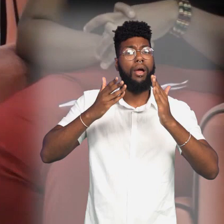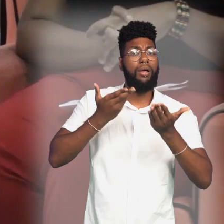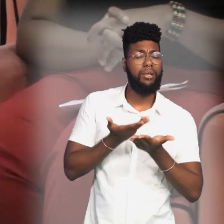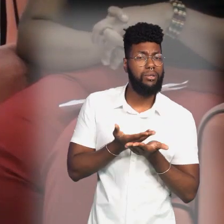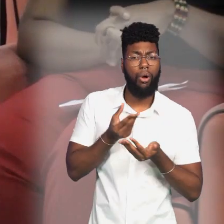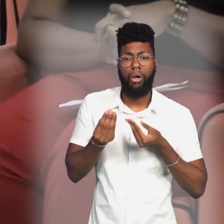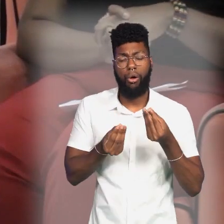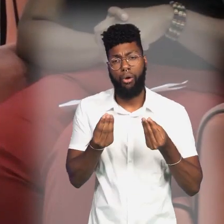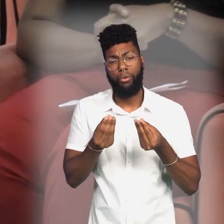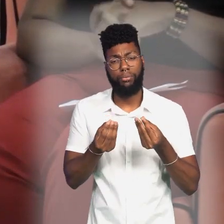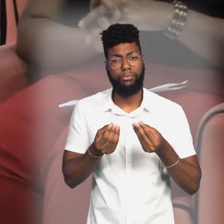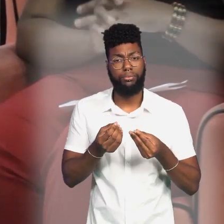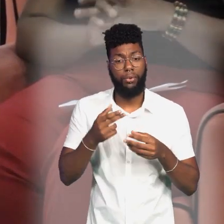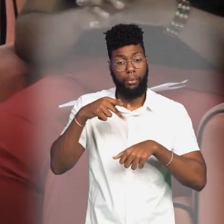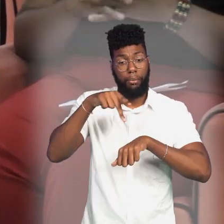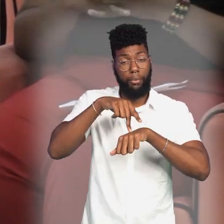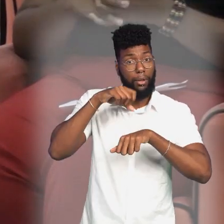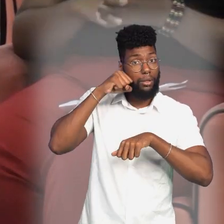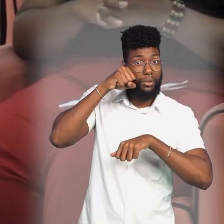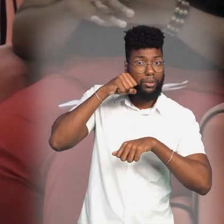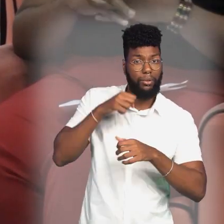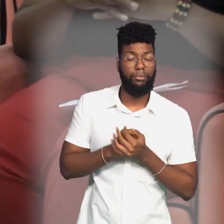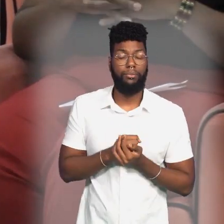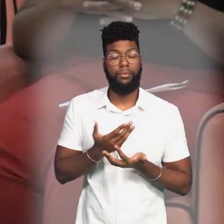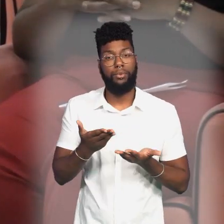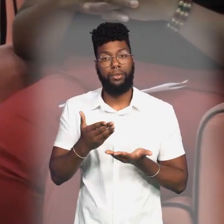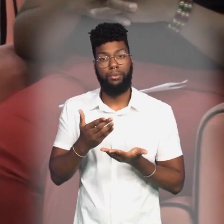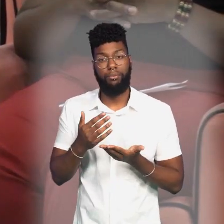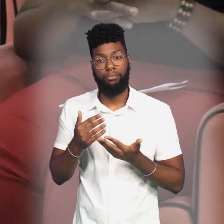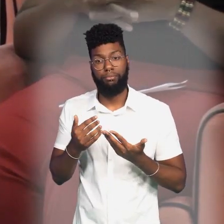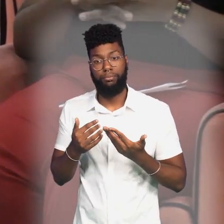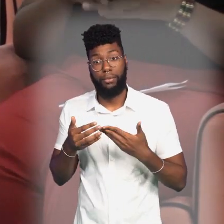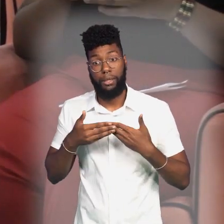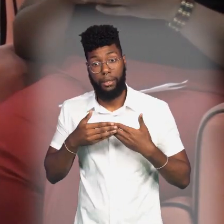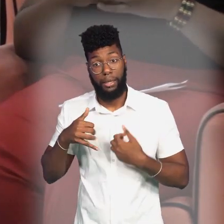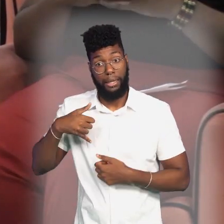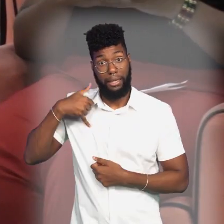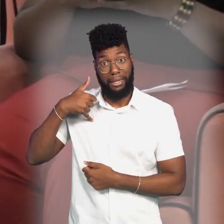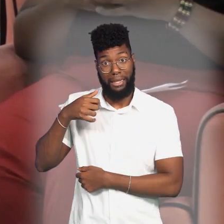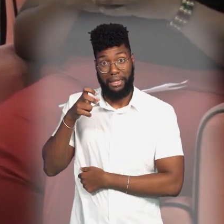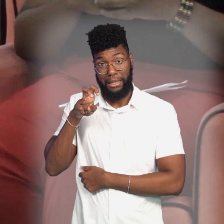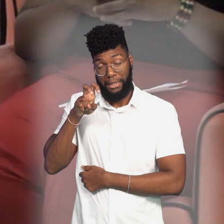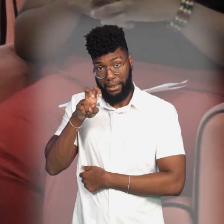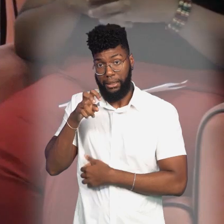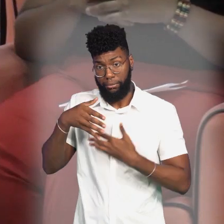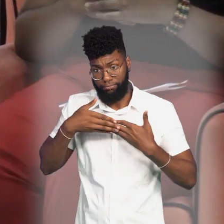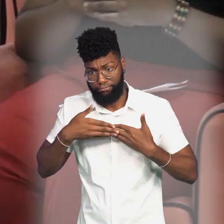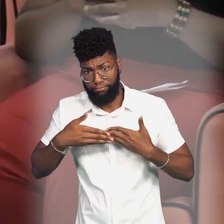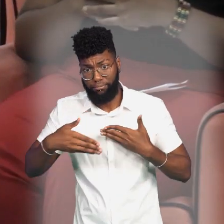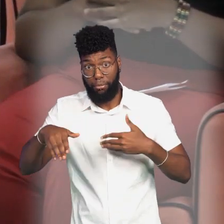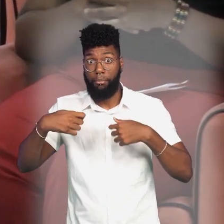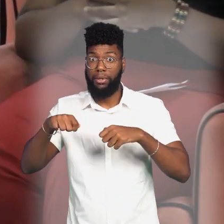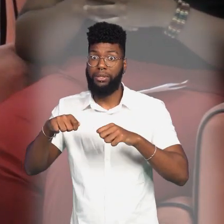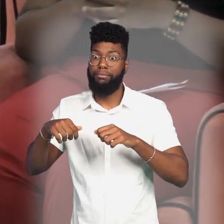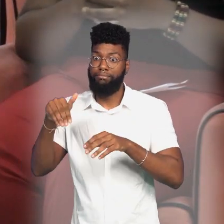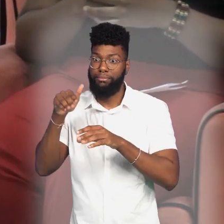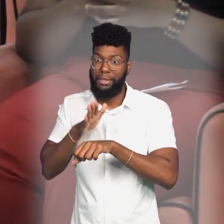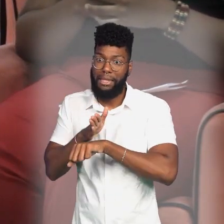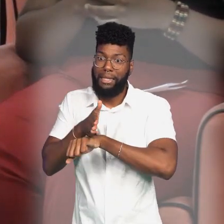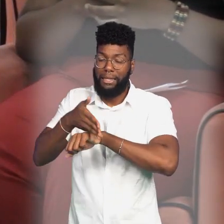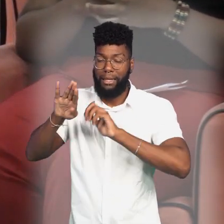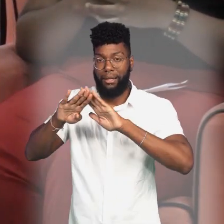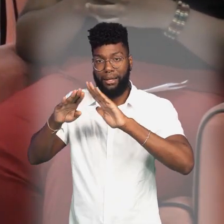Bom, nós, a partir de 5 anos, nós temos que entrar na escola corânica, onde a gente...